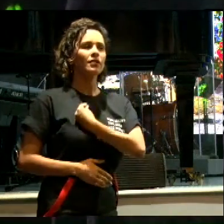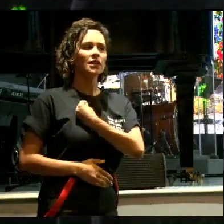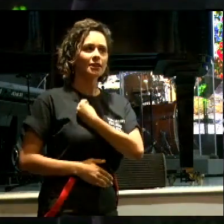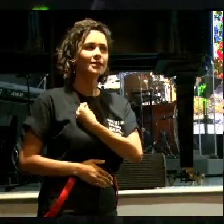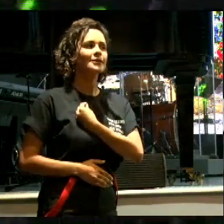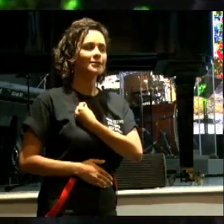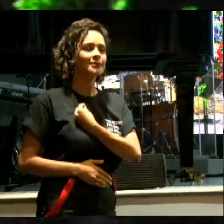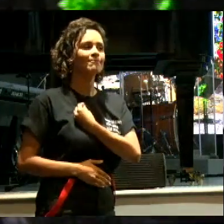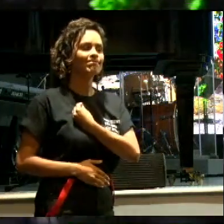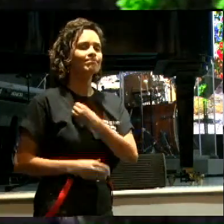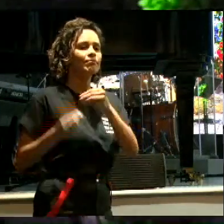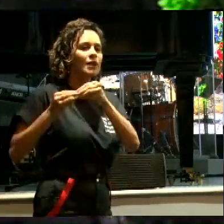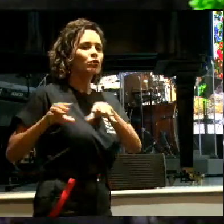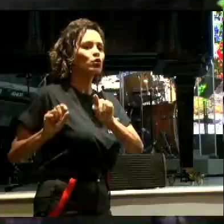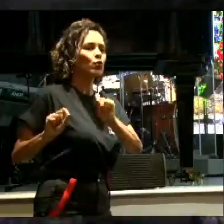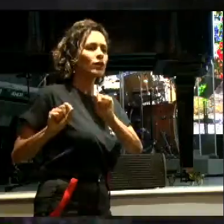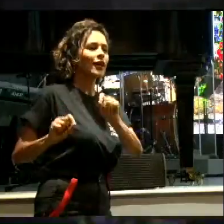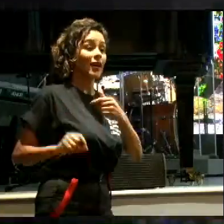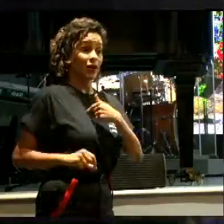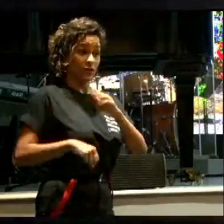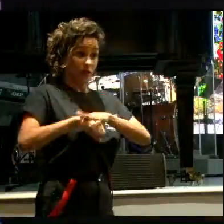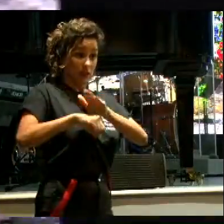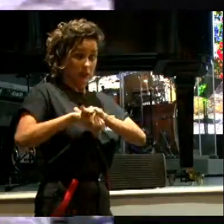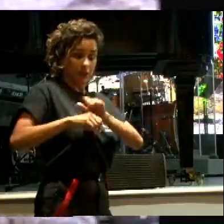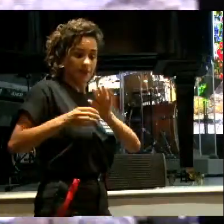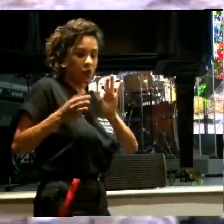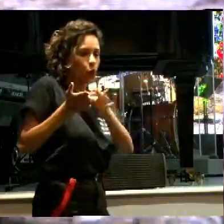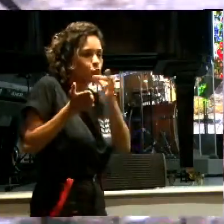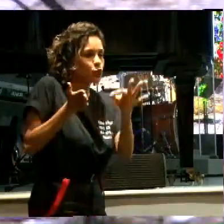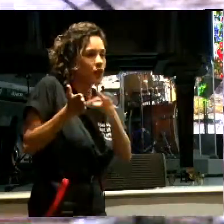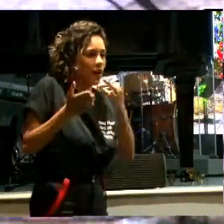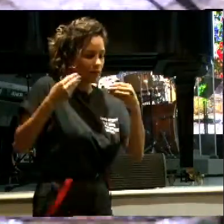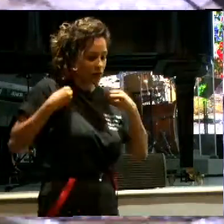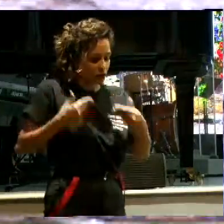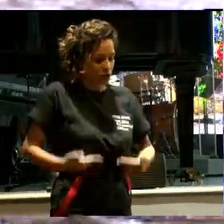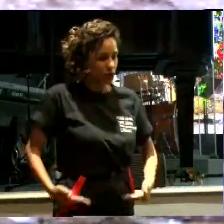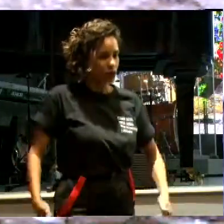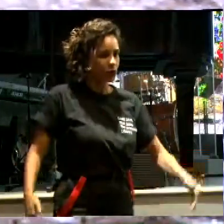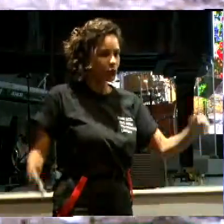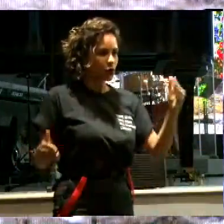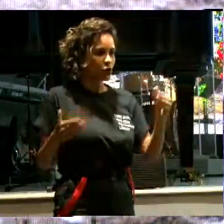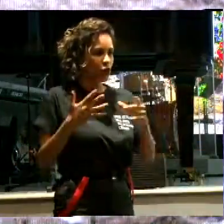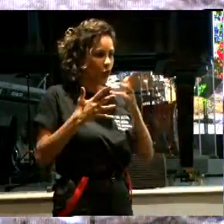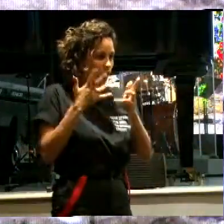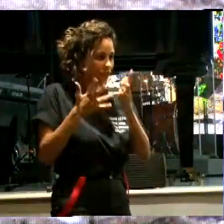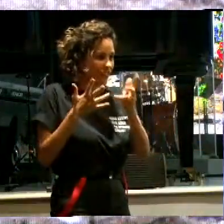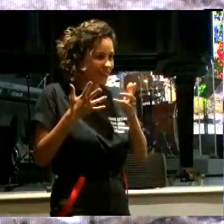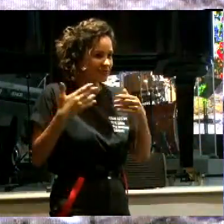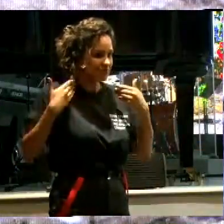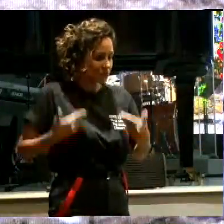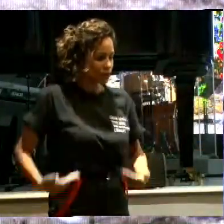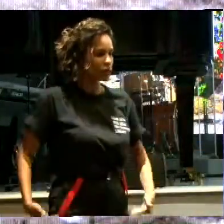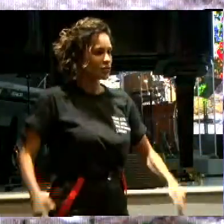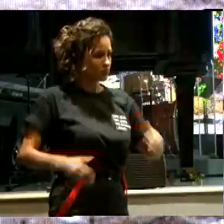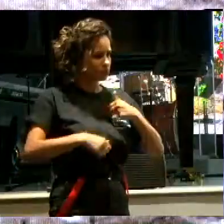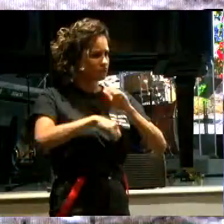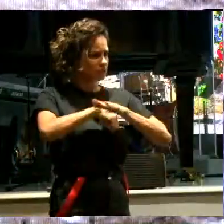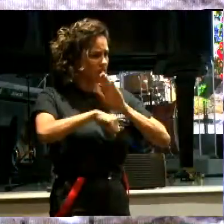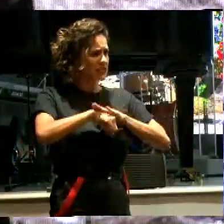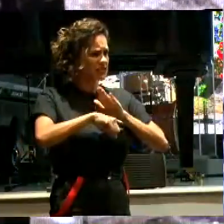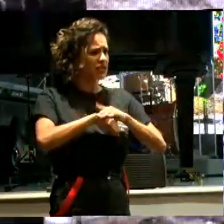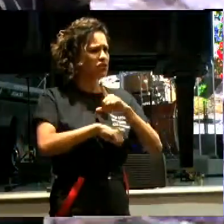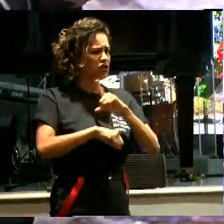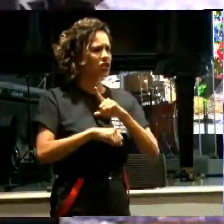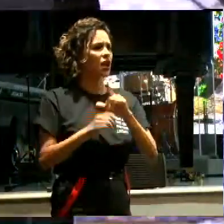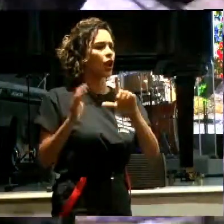Eu fazia vestido de noiva, eu tinha locação de vestido de noiva e de madrinha. Eu falei assim, ah, é isso aí, peraí. Fui